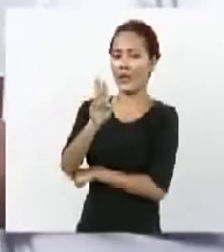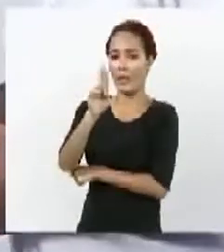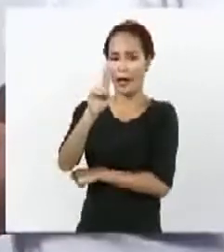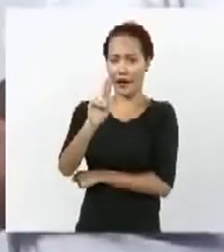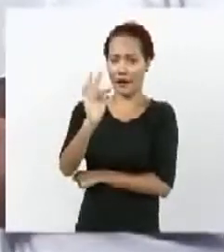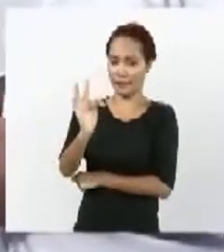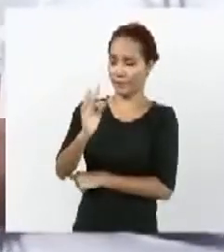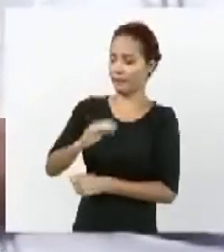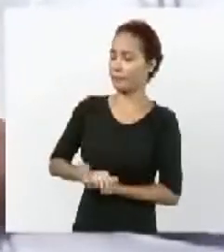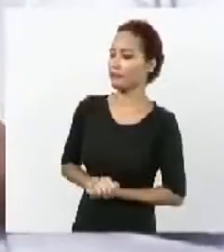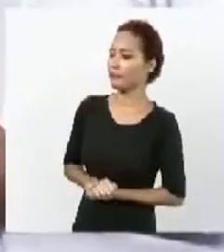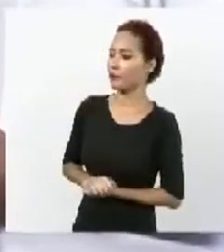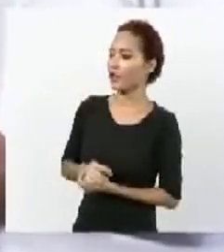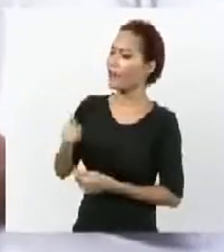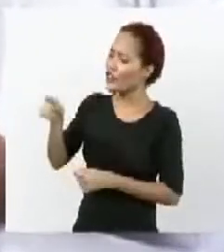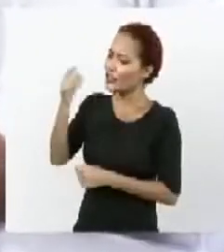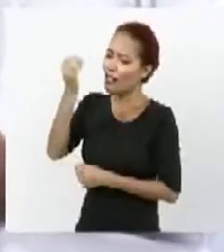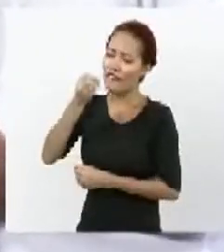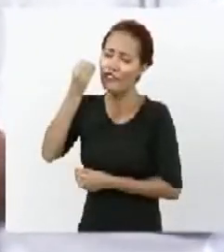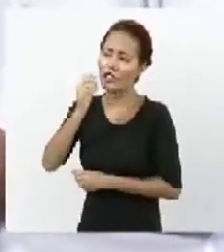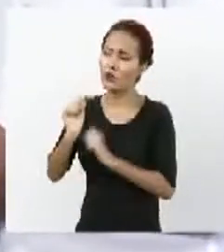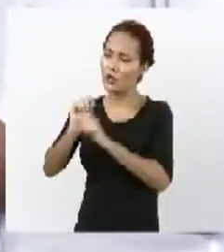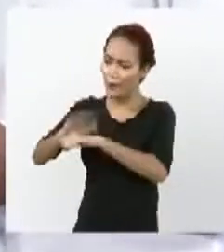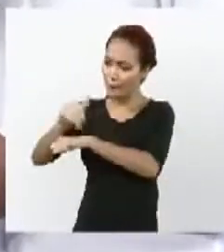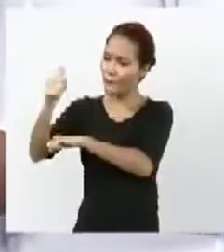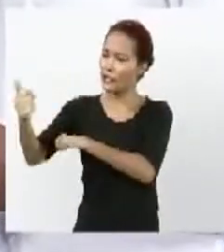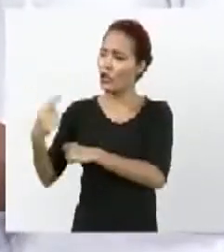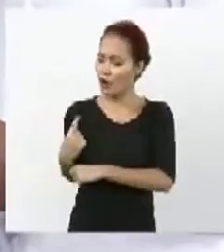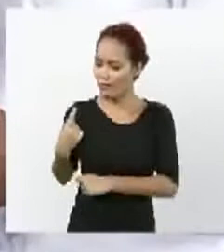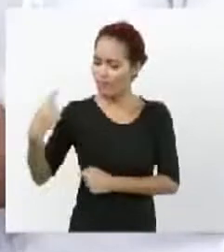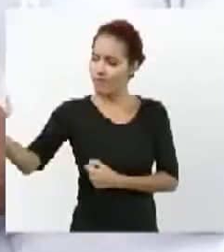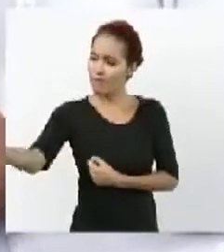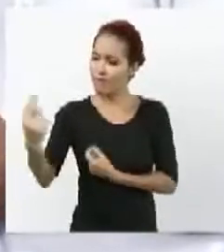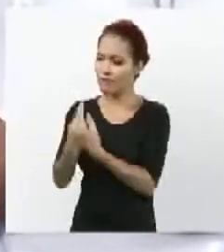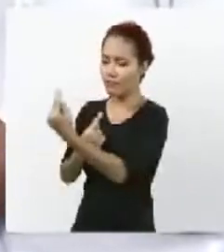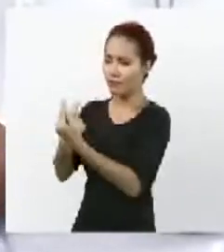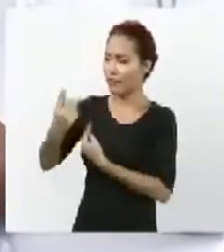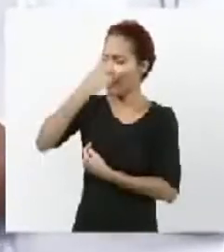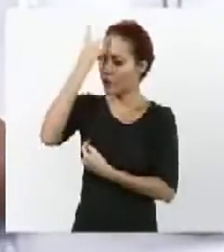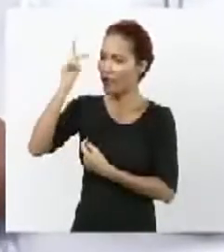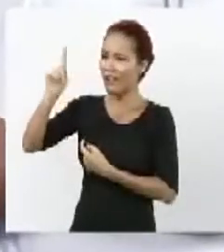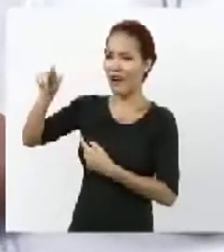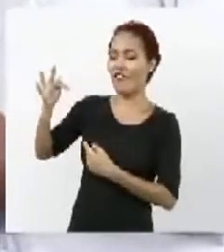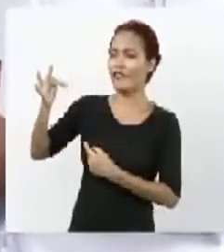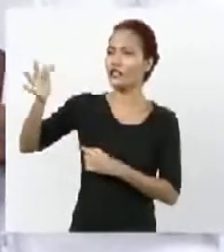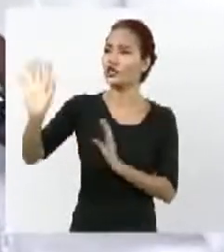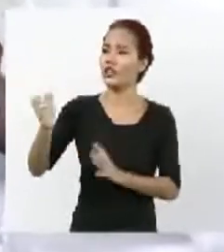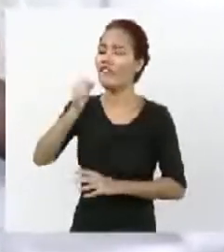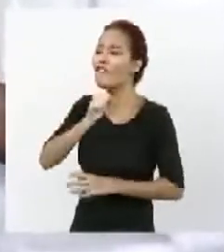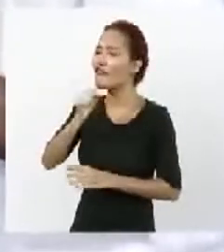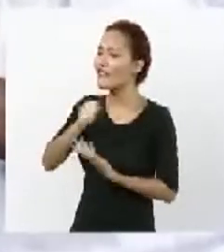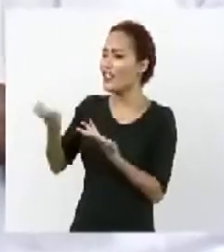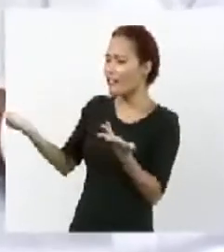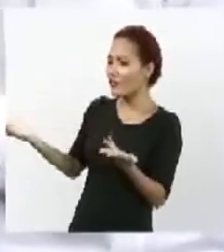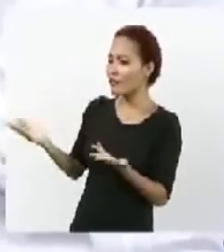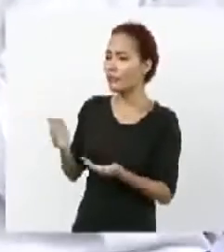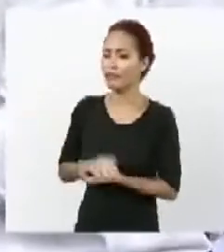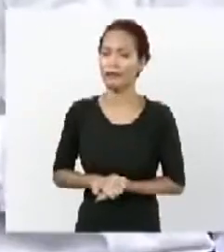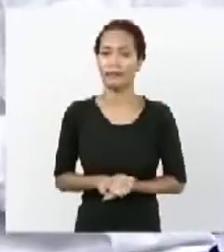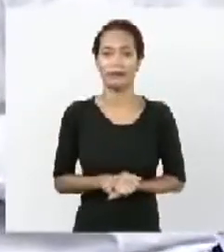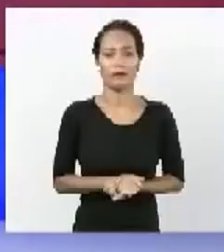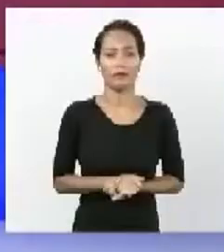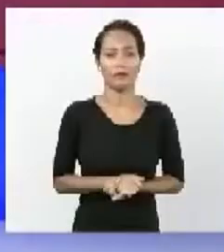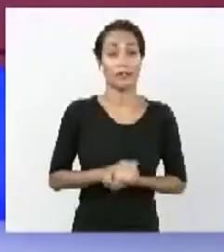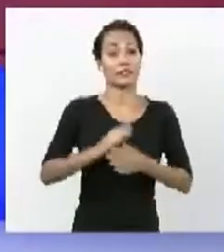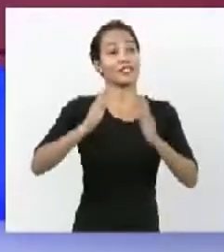ser concluído, o senhor avalia que o BRT vai melhorar o ir e vir na cidade ou até lá já estará ultrapassado? Olha, o BRT já